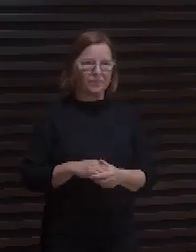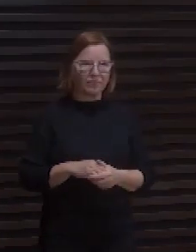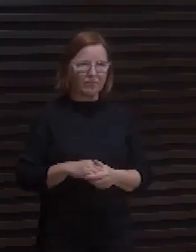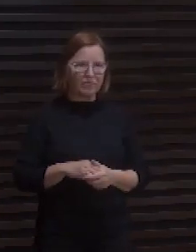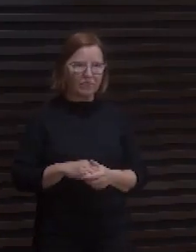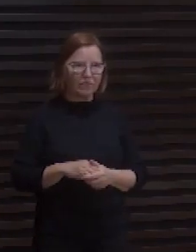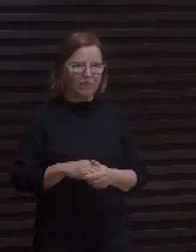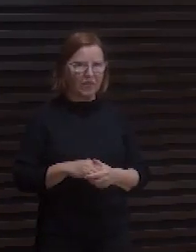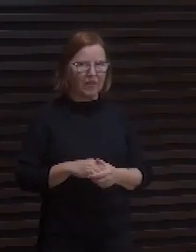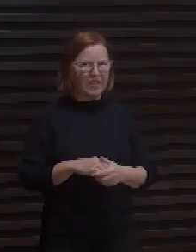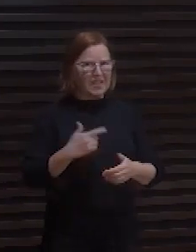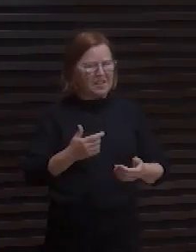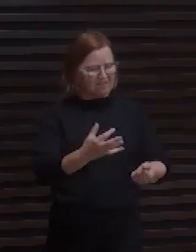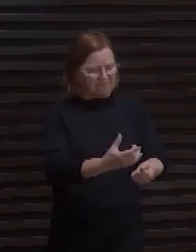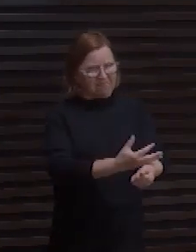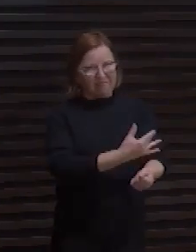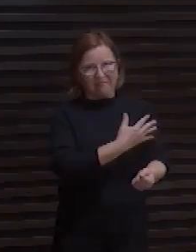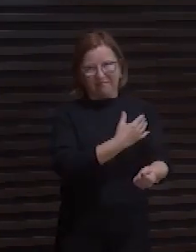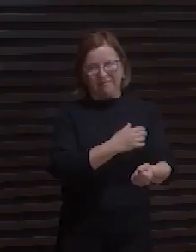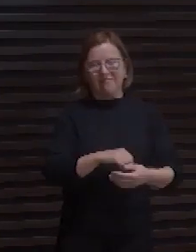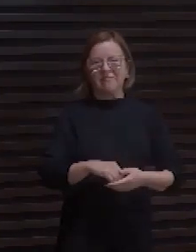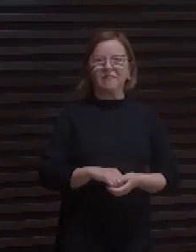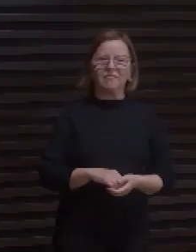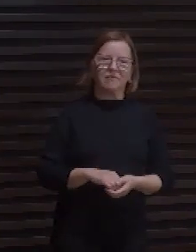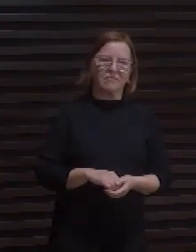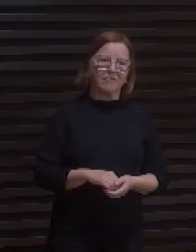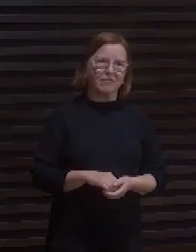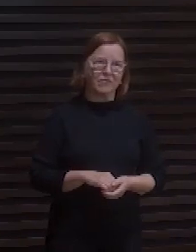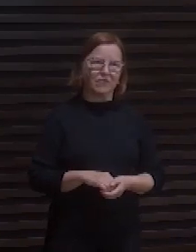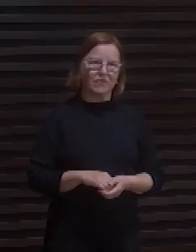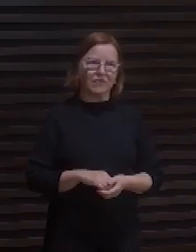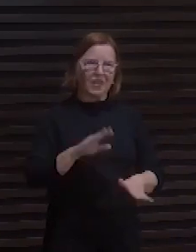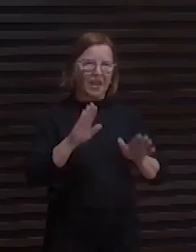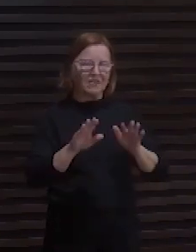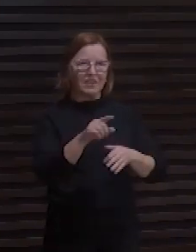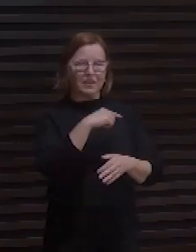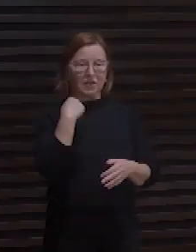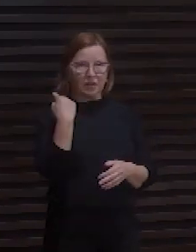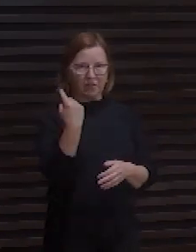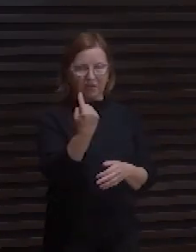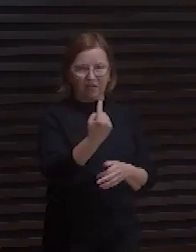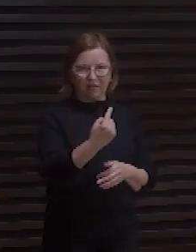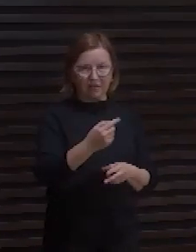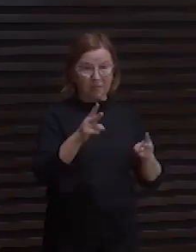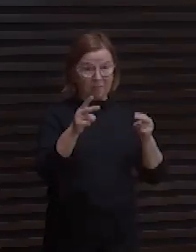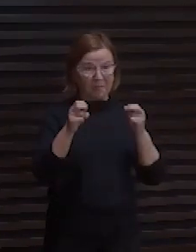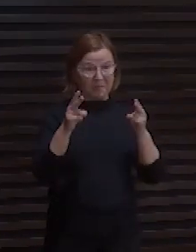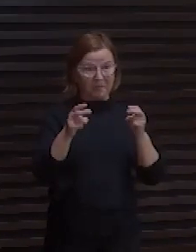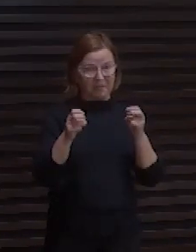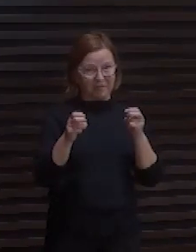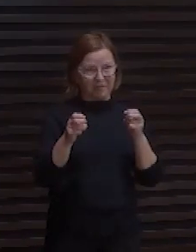Sem sentimentalismos. Quantas vezes nós nos deparamos